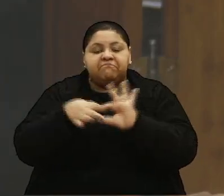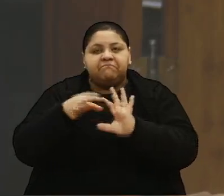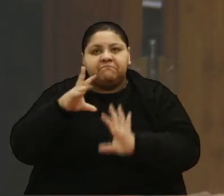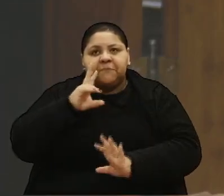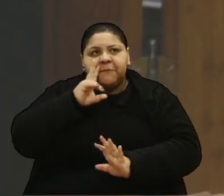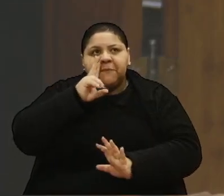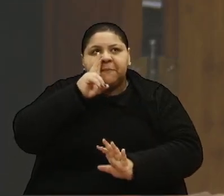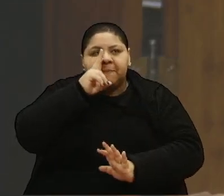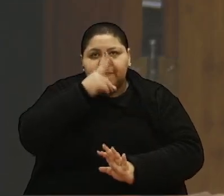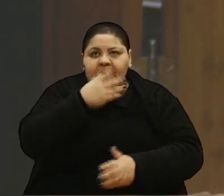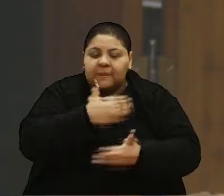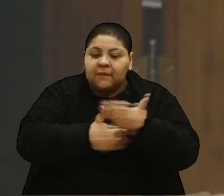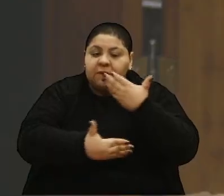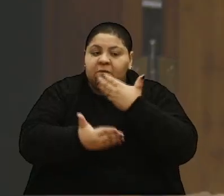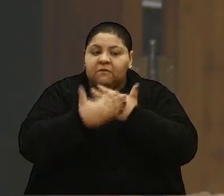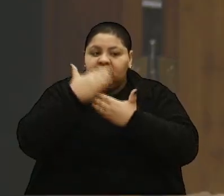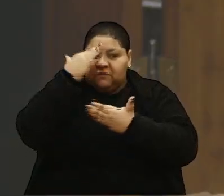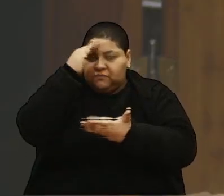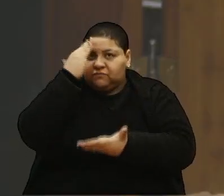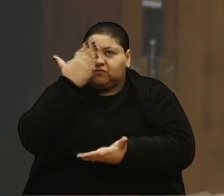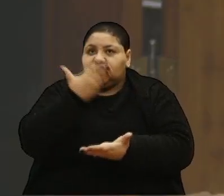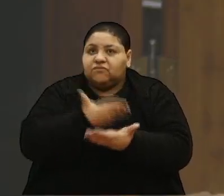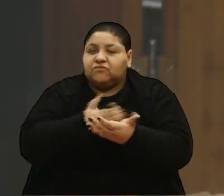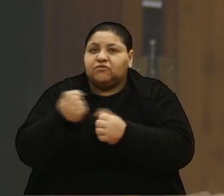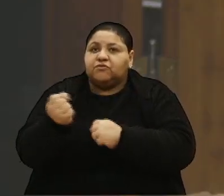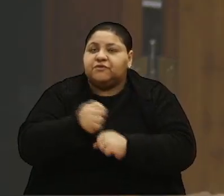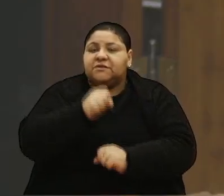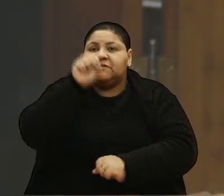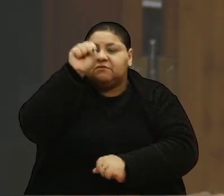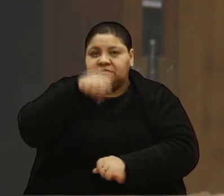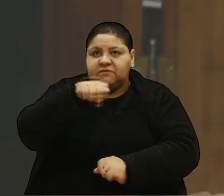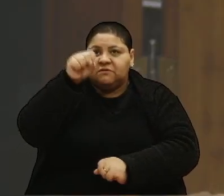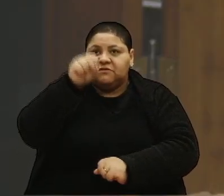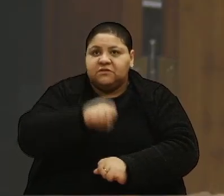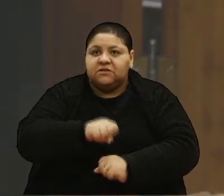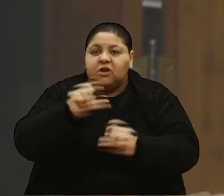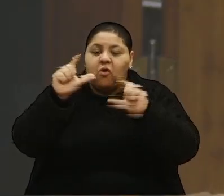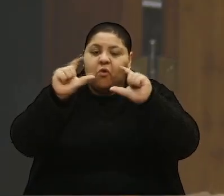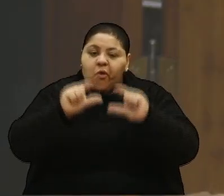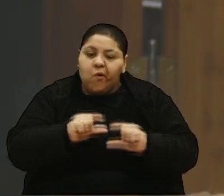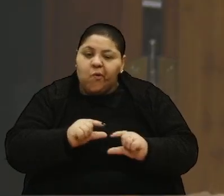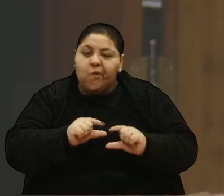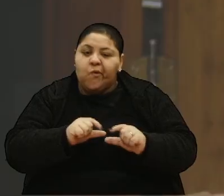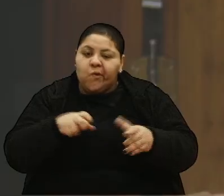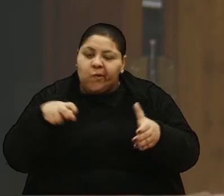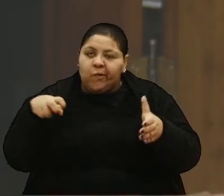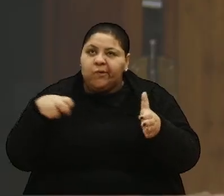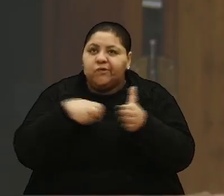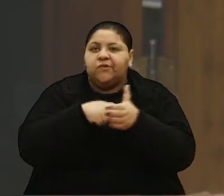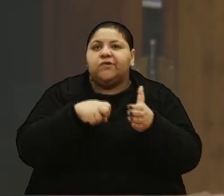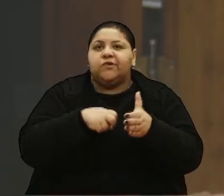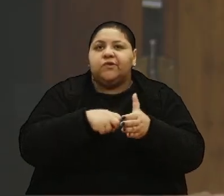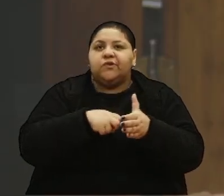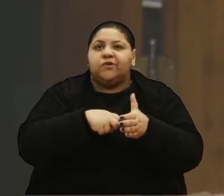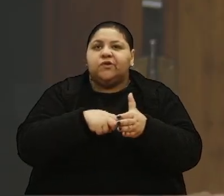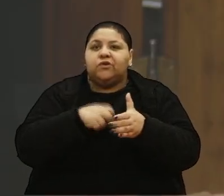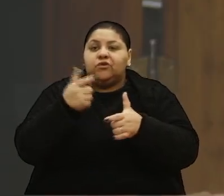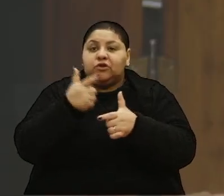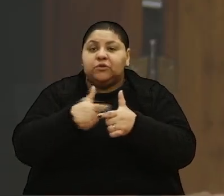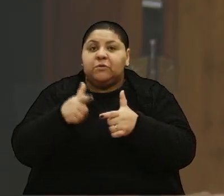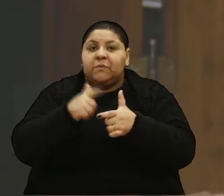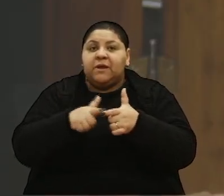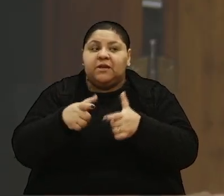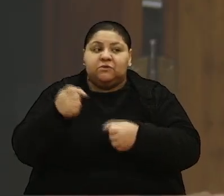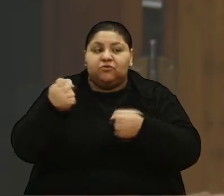forças com todos que acreditam que podemos, sim, diminuir o acidentalismo e os sinistros do